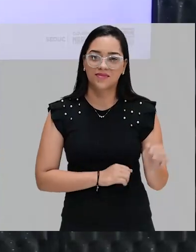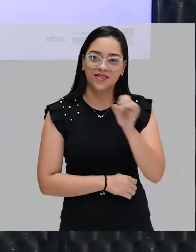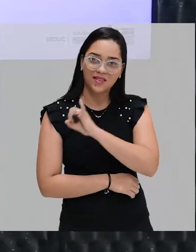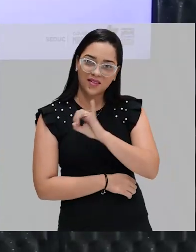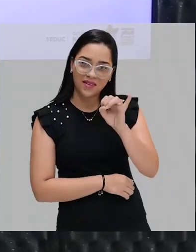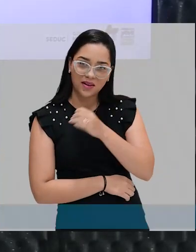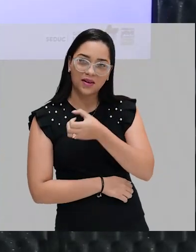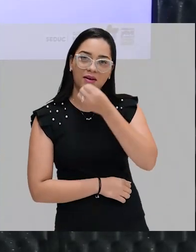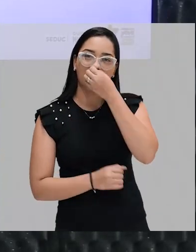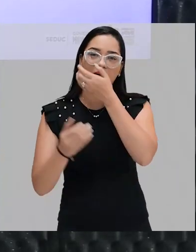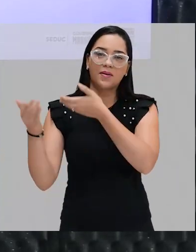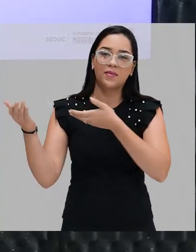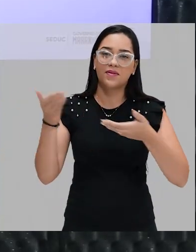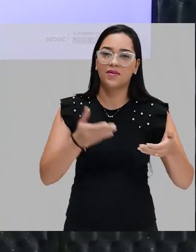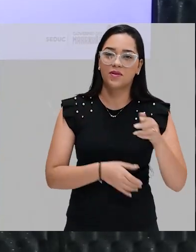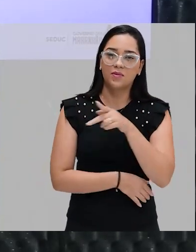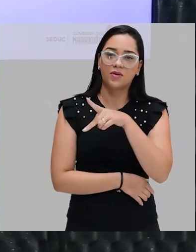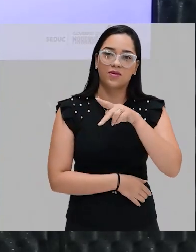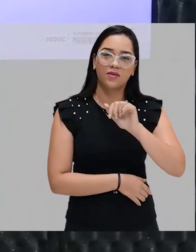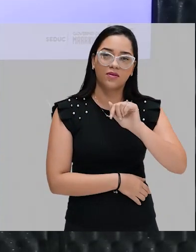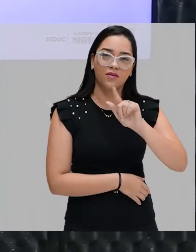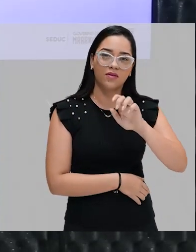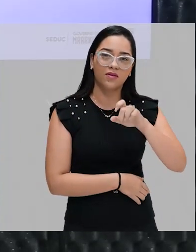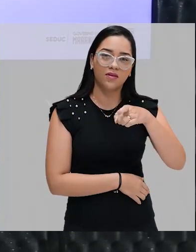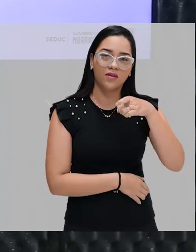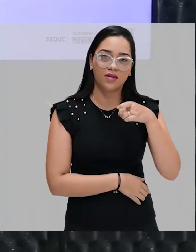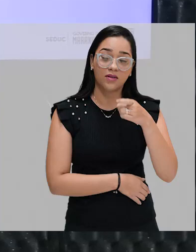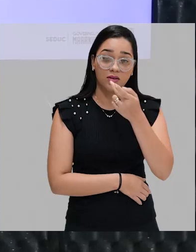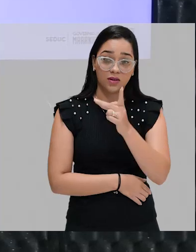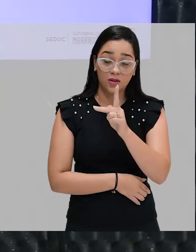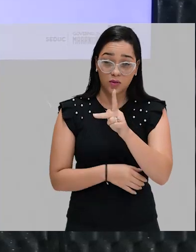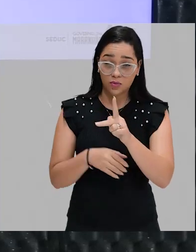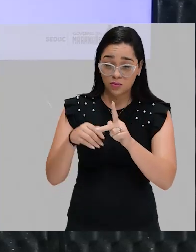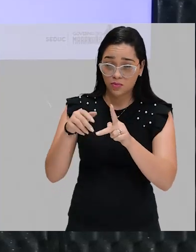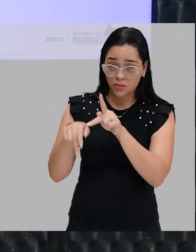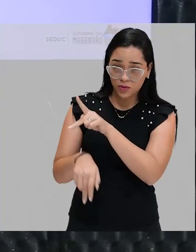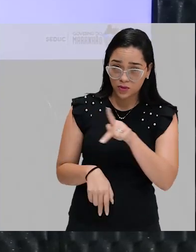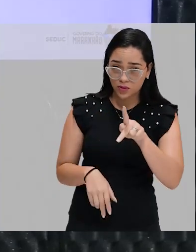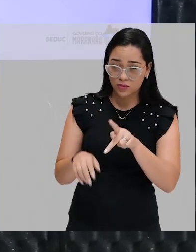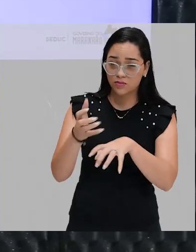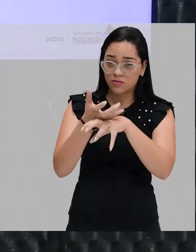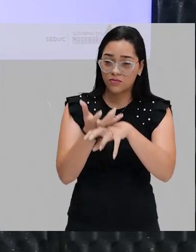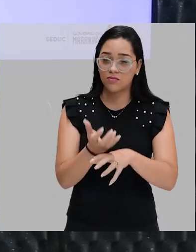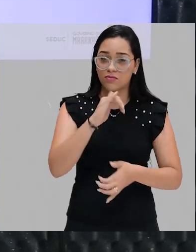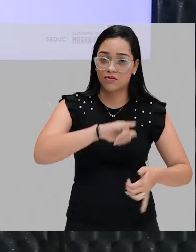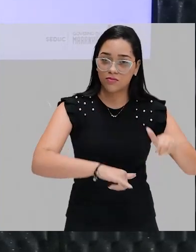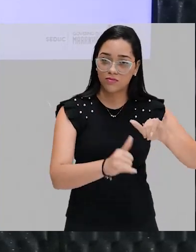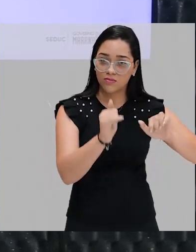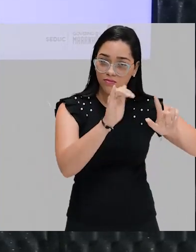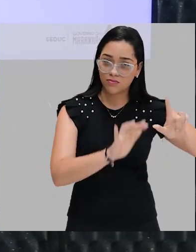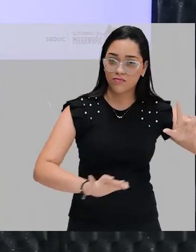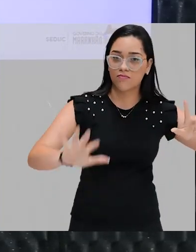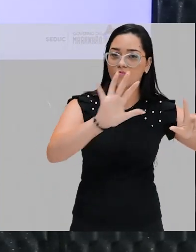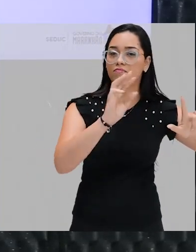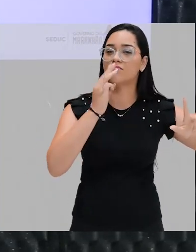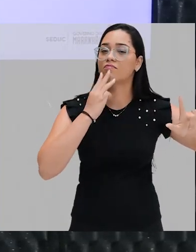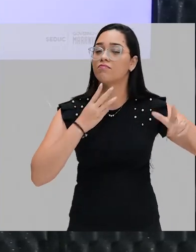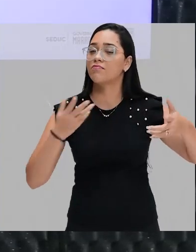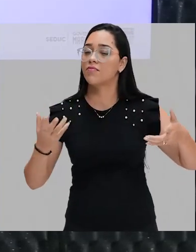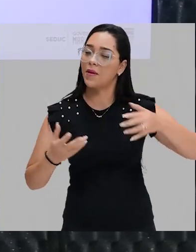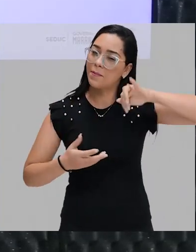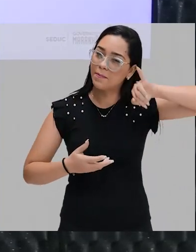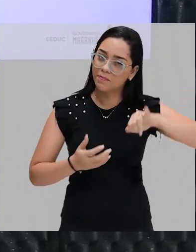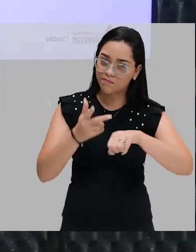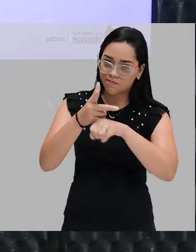Olá, turma! Sejam todos bem-vindos. Professor Alex Ferreira, professor de Química da plataforma Gonçalves Dias. Turminha, espero que você esteja aproveitando as